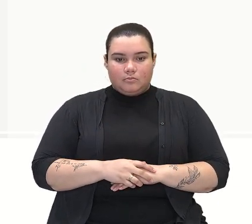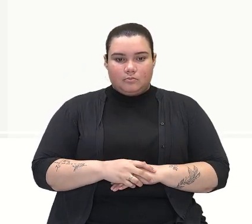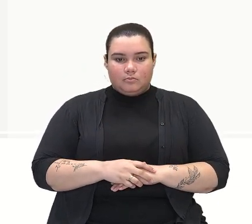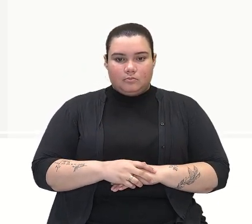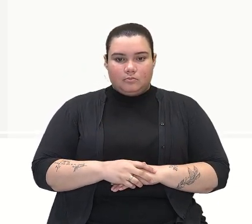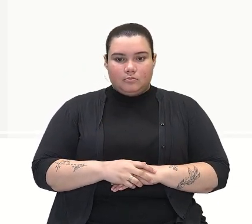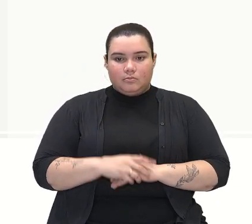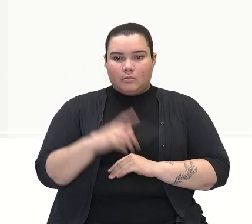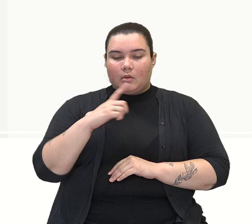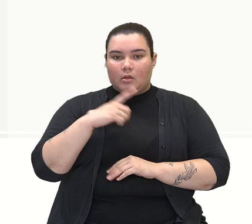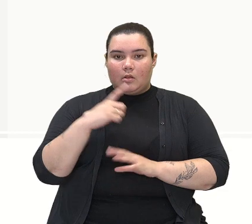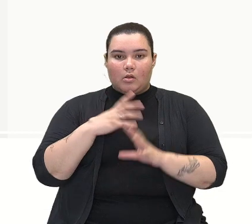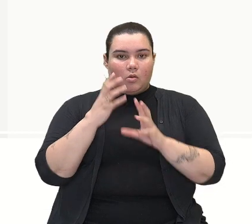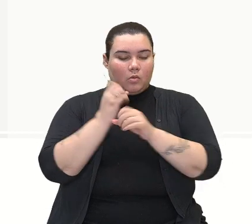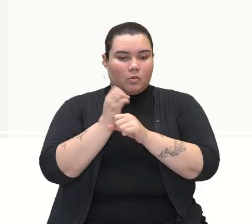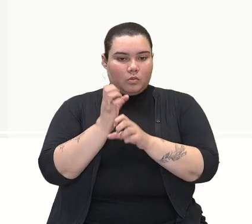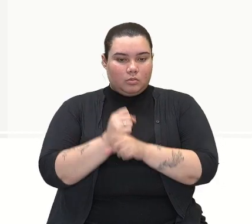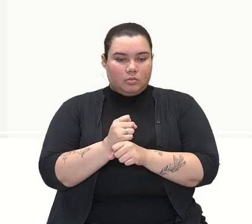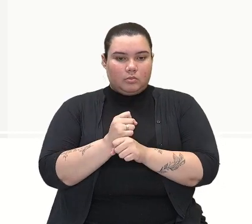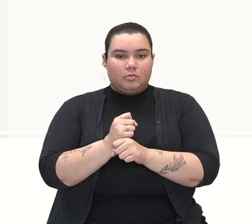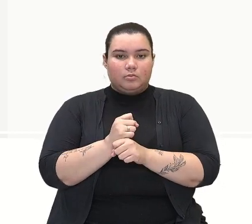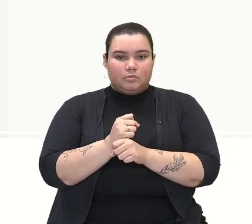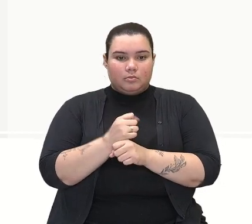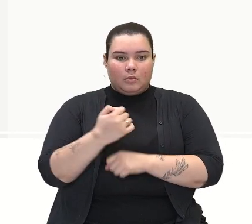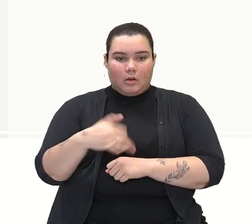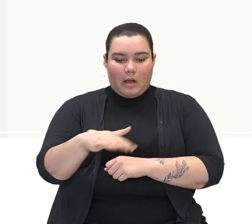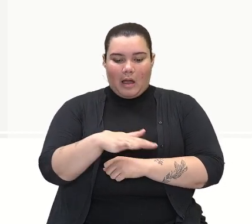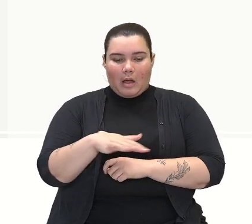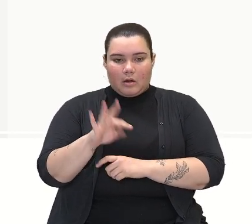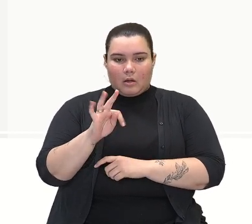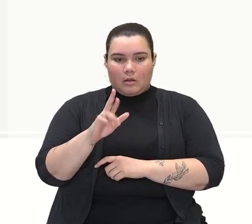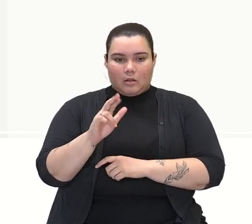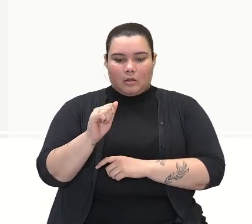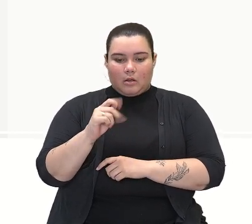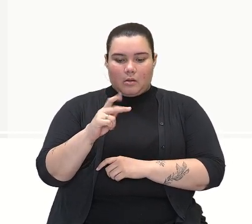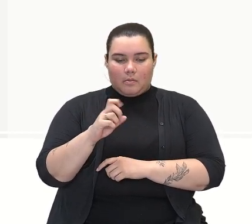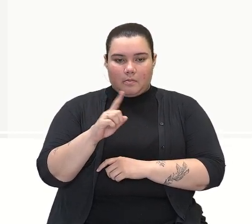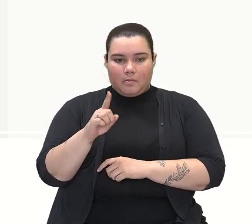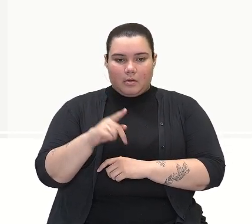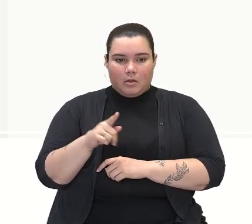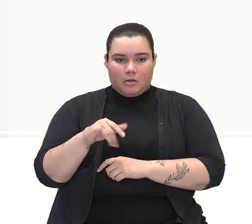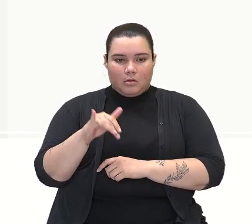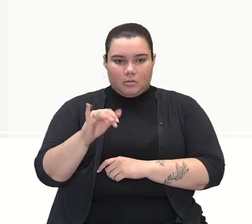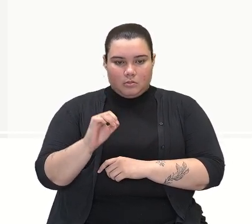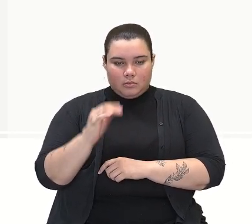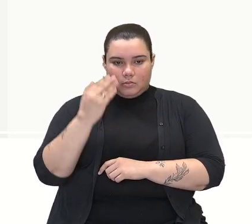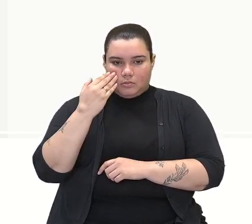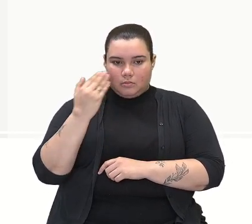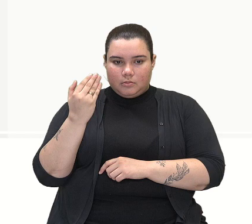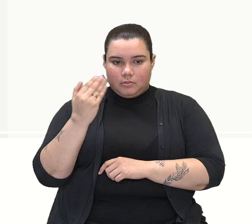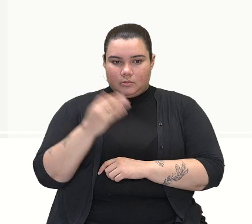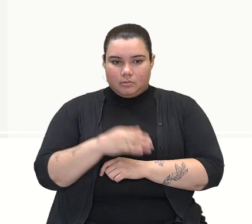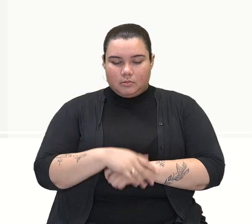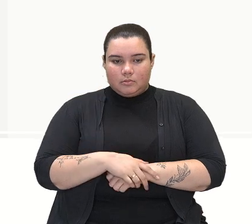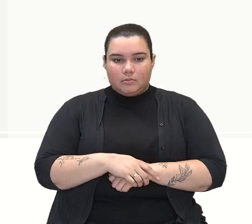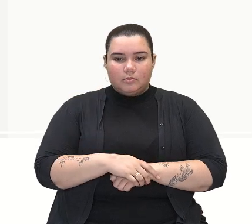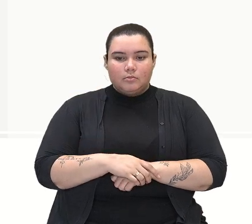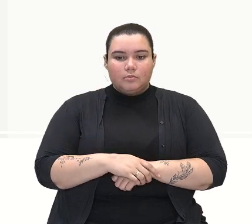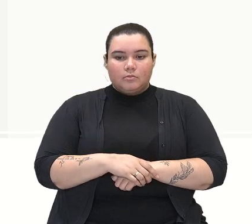Quando a gente calcula a área do trapézio, a gente vai calcular essa região interna inteira aqui,